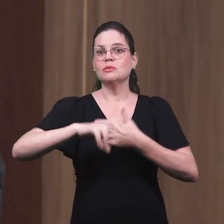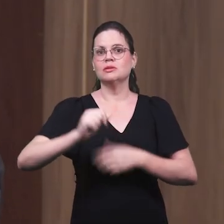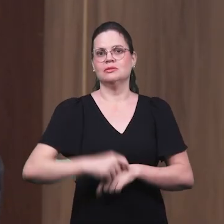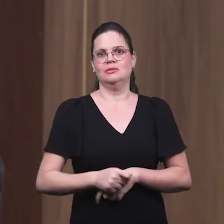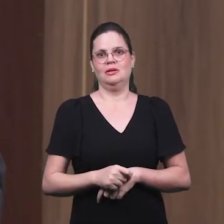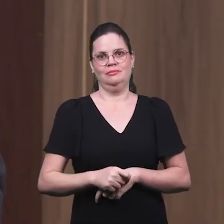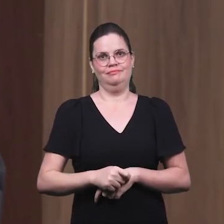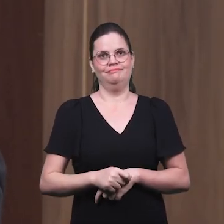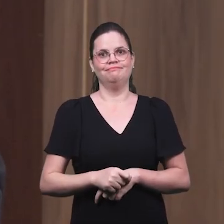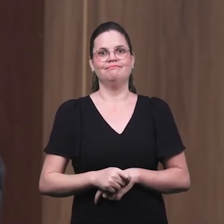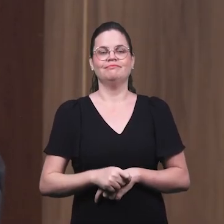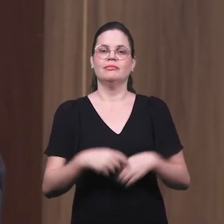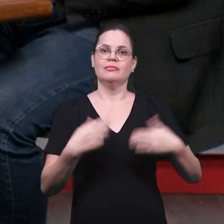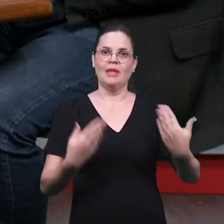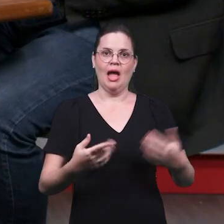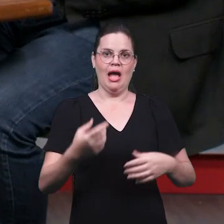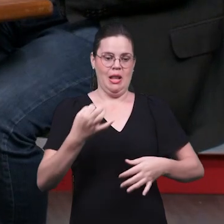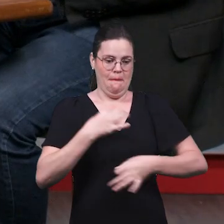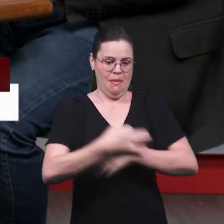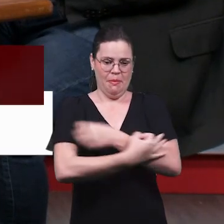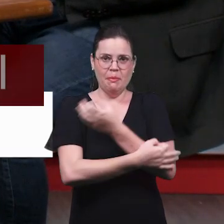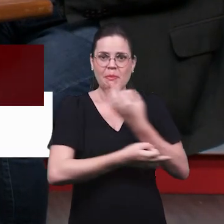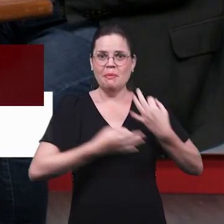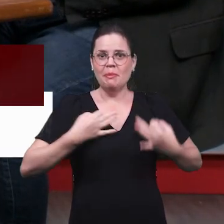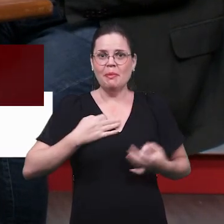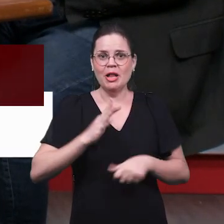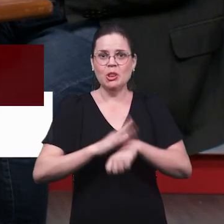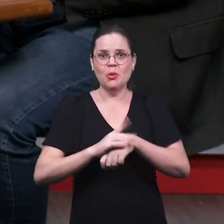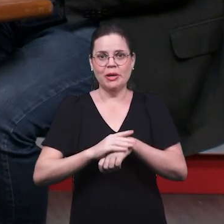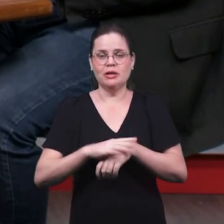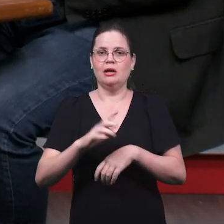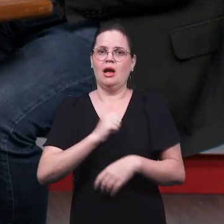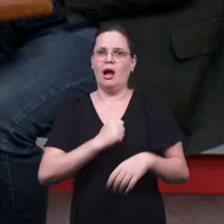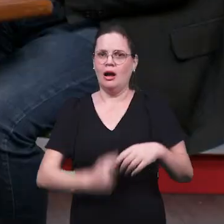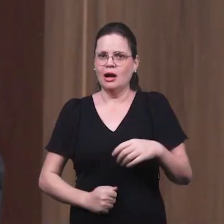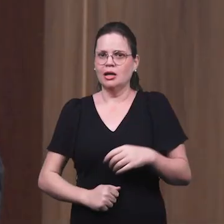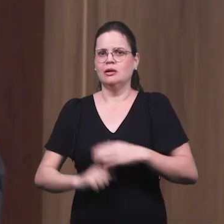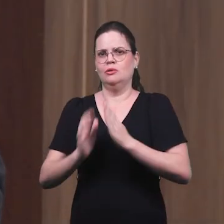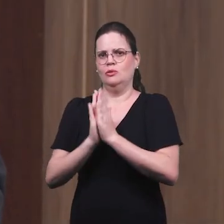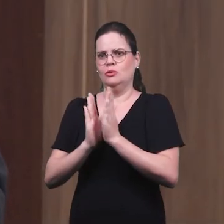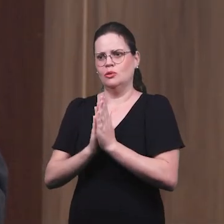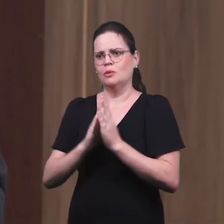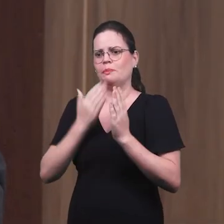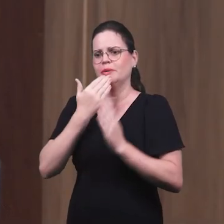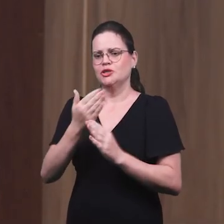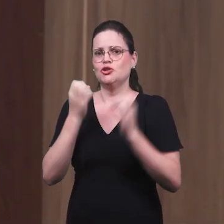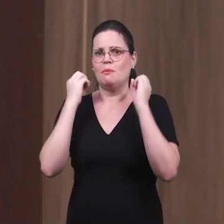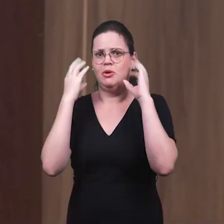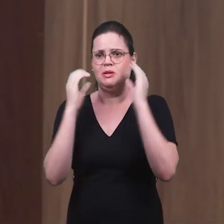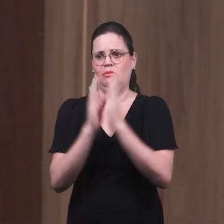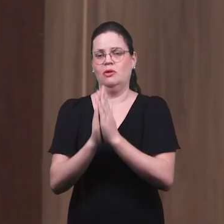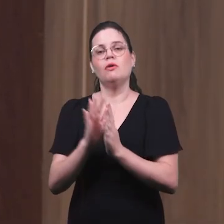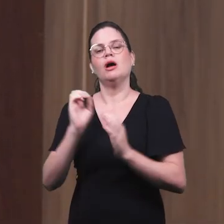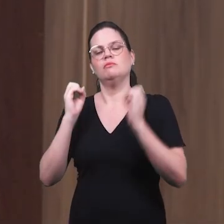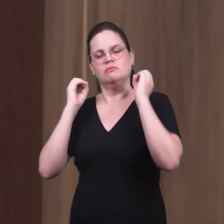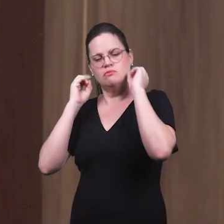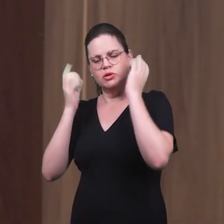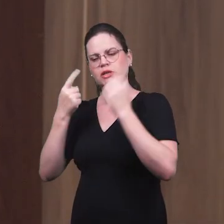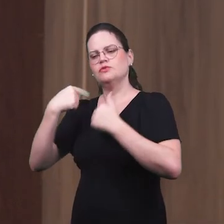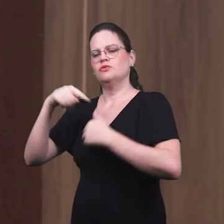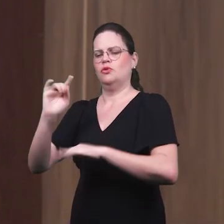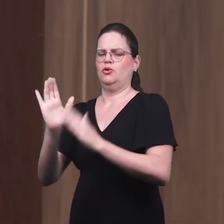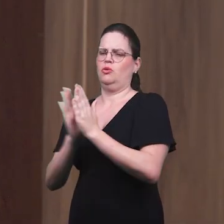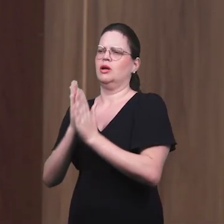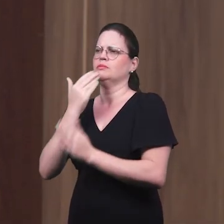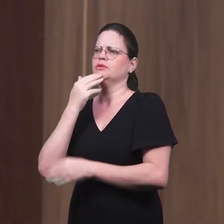Arão intercedeu por Miriam e Moisés não ficou com aquilo no coração. Ele também foi interceder ao Senhor. Senhor,